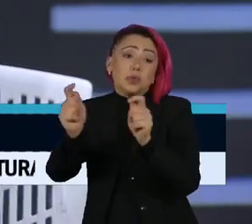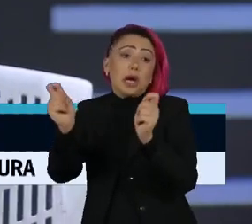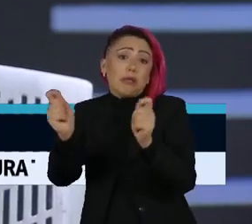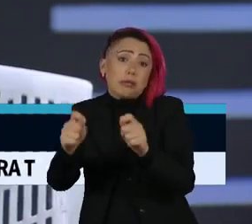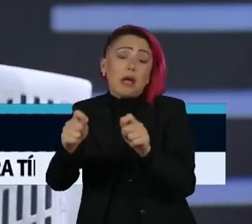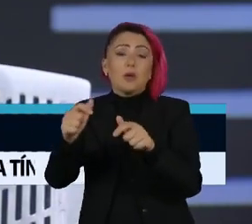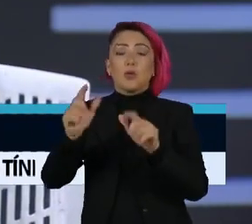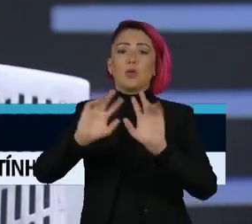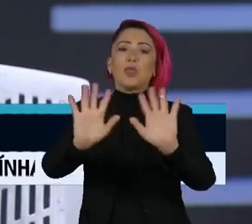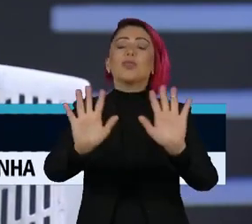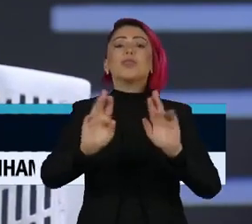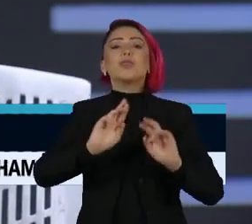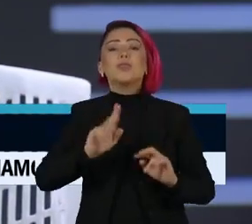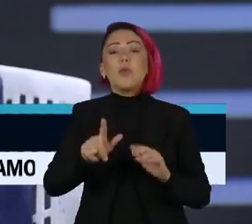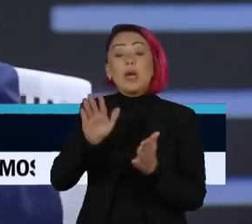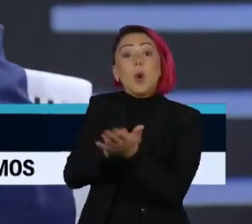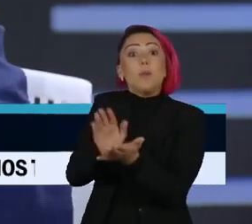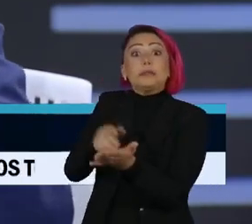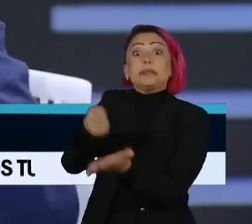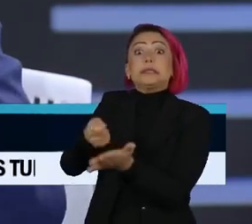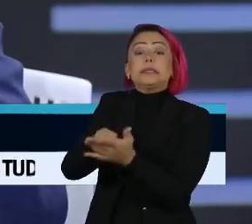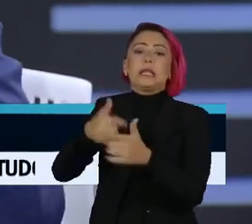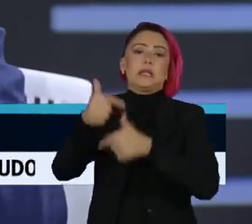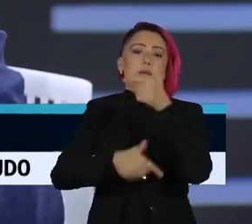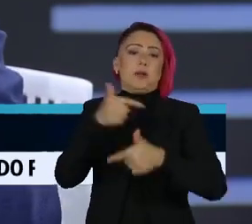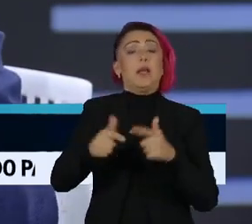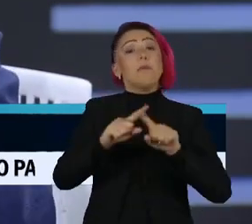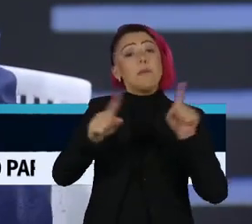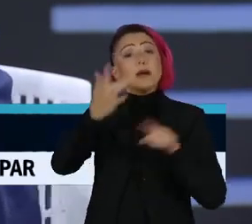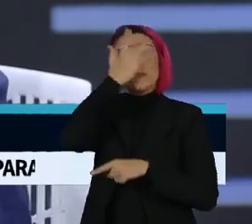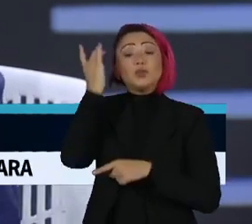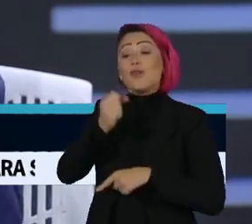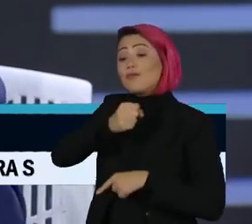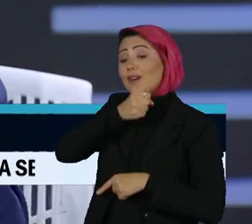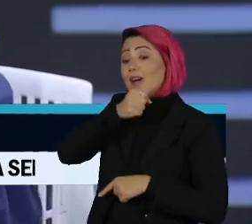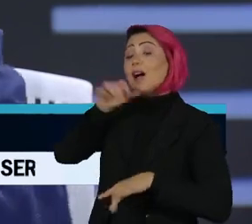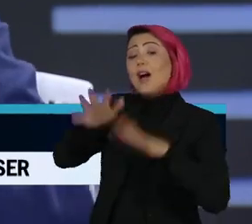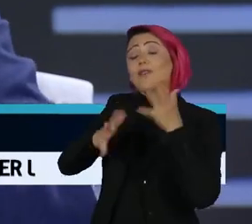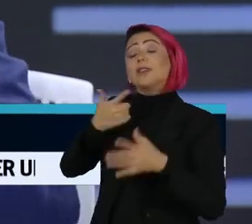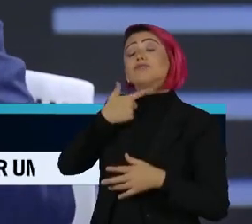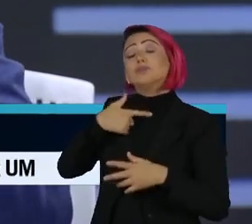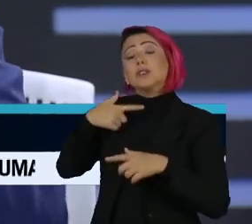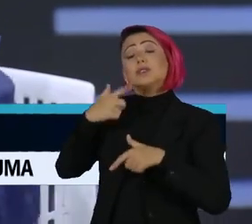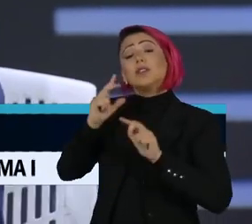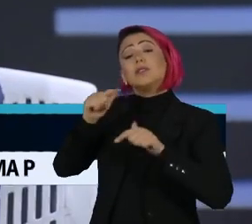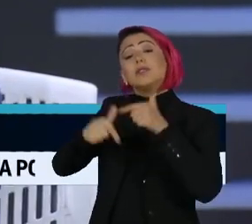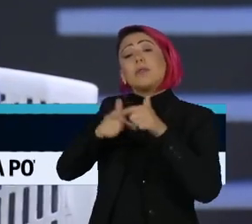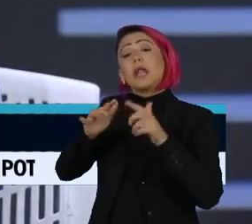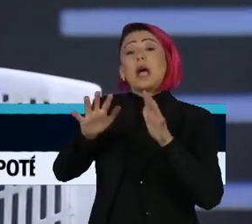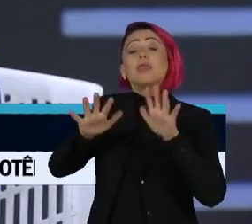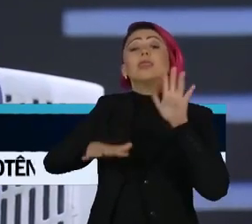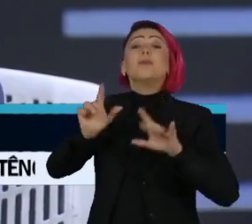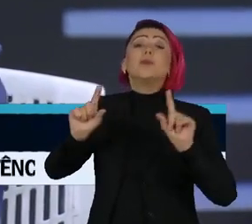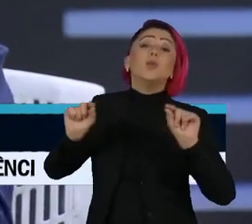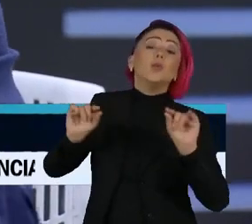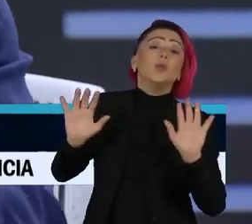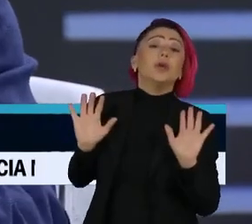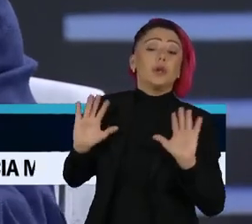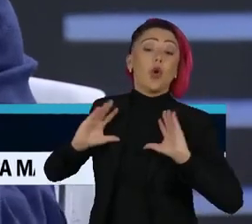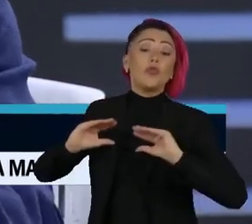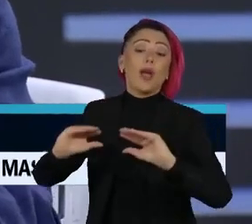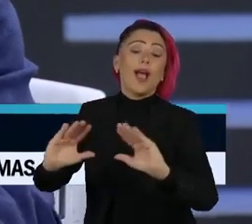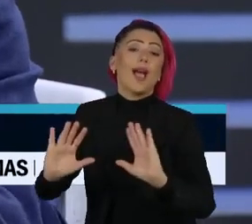trabalhar não não seria obrigados a trabalhar mas tenha oportunidades isso é fundamental você geral a gente tem um modelo